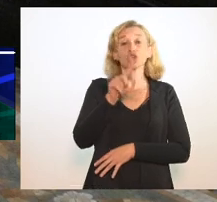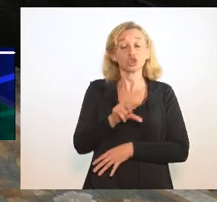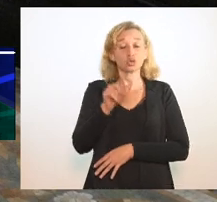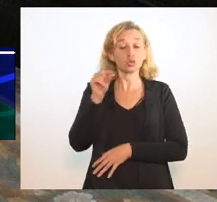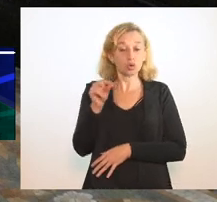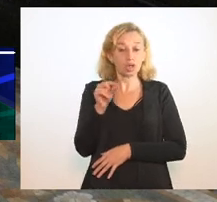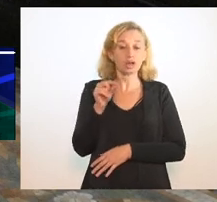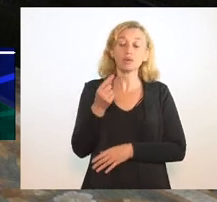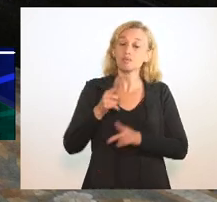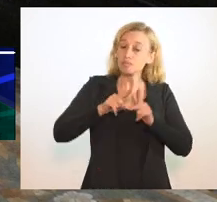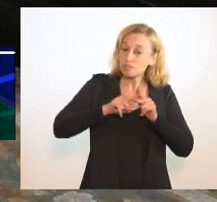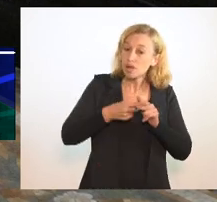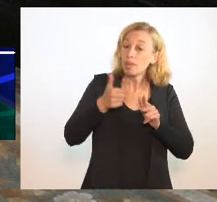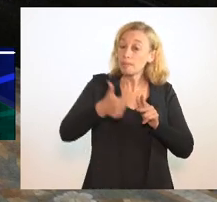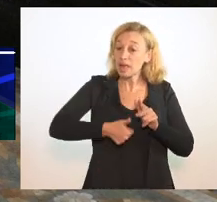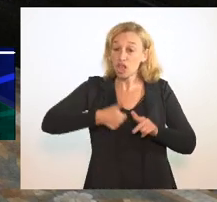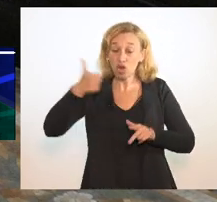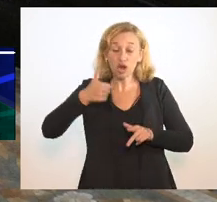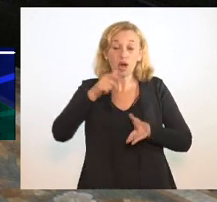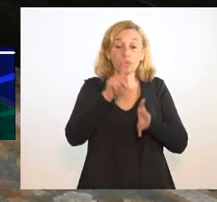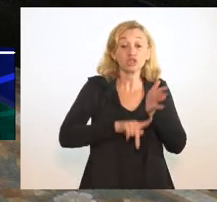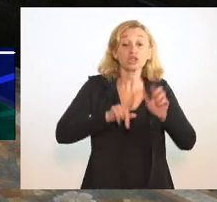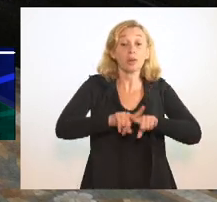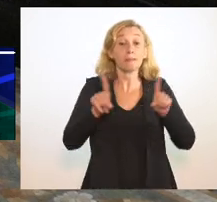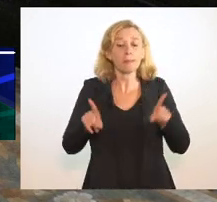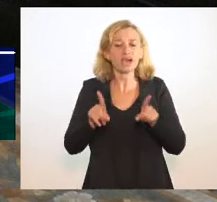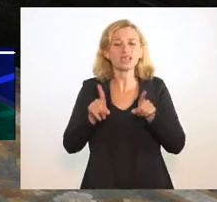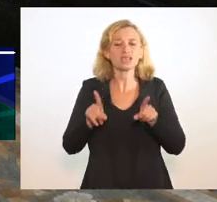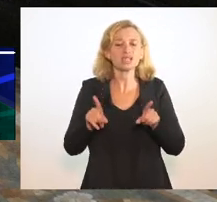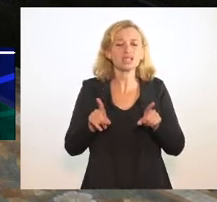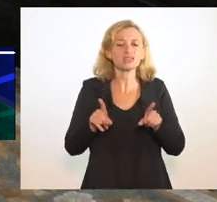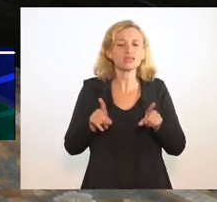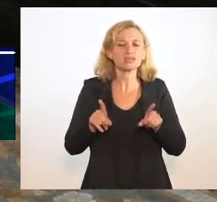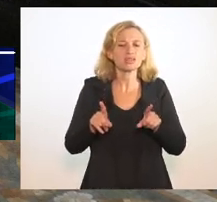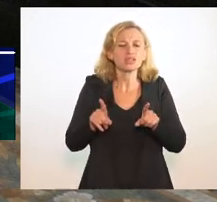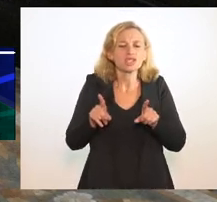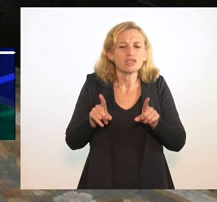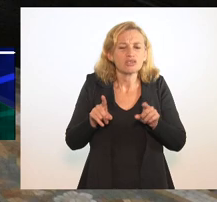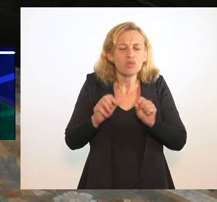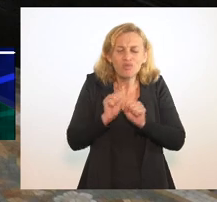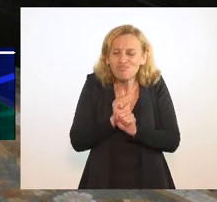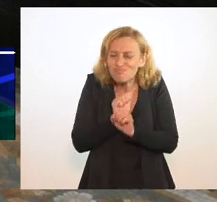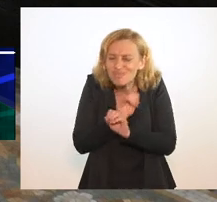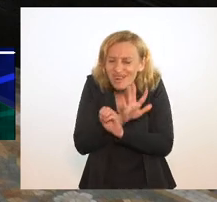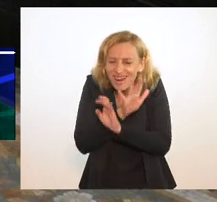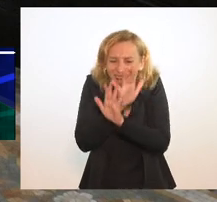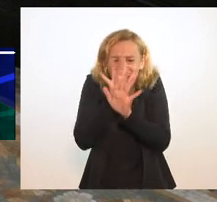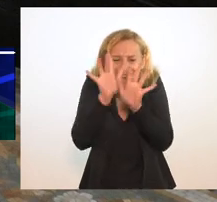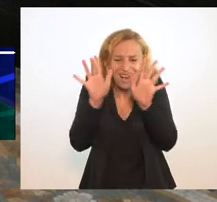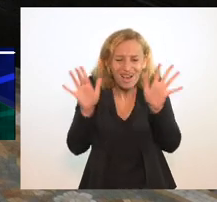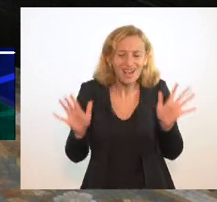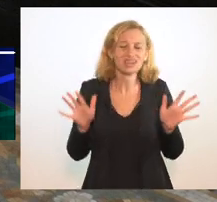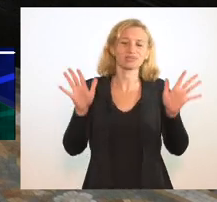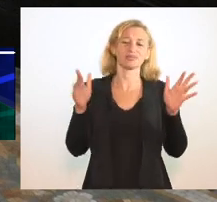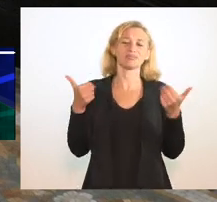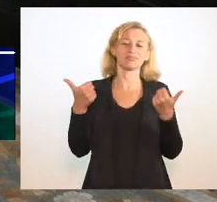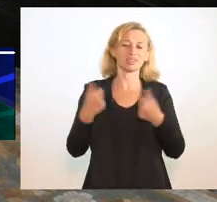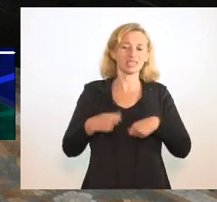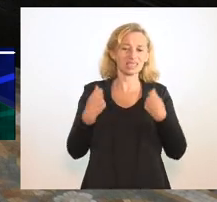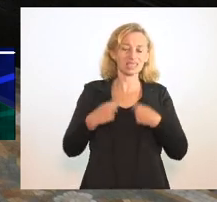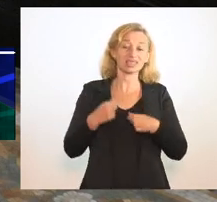por aprimorar o projeto, mas ficou muito, muito, muito transparente, muito precisa